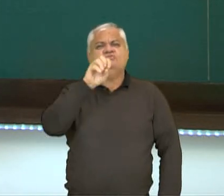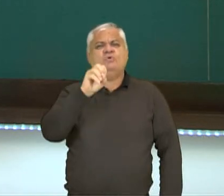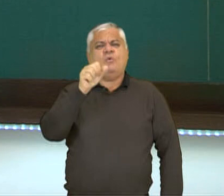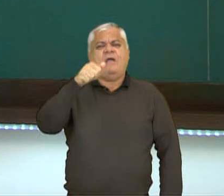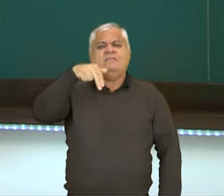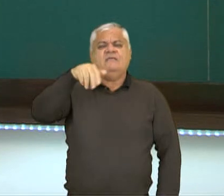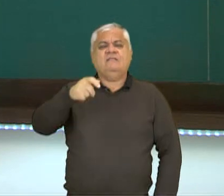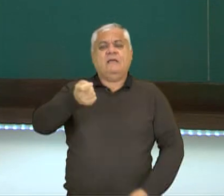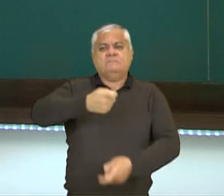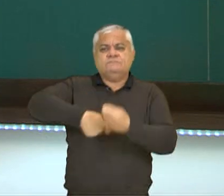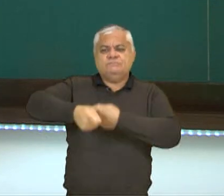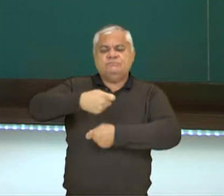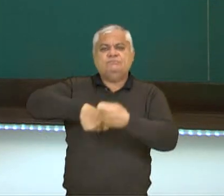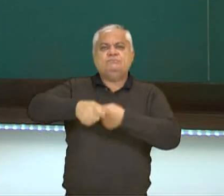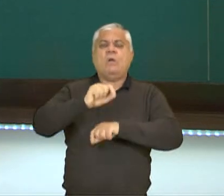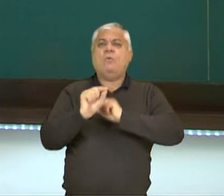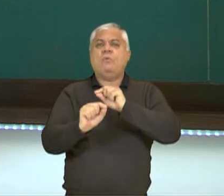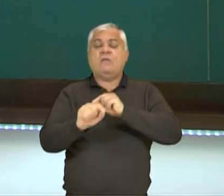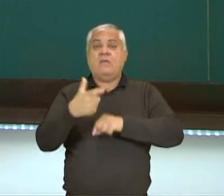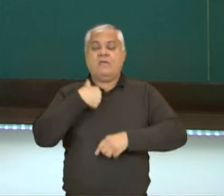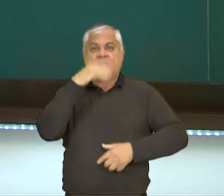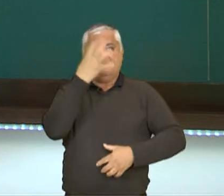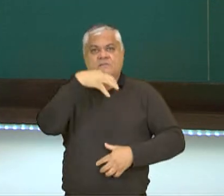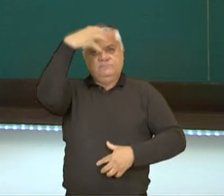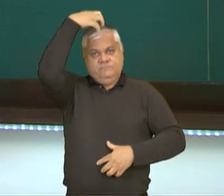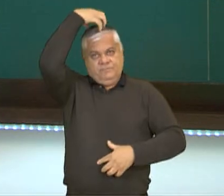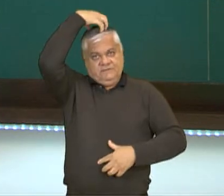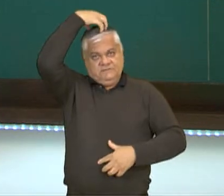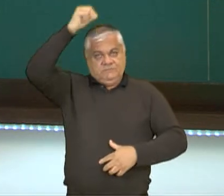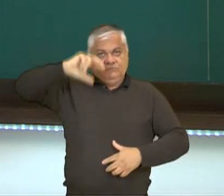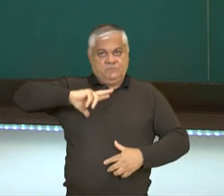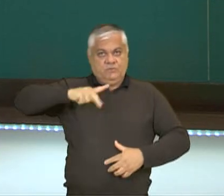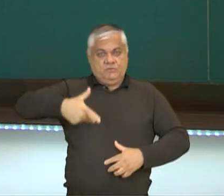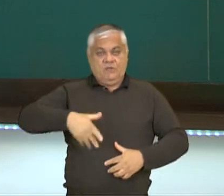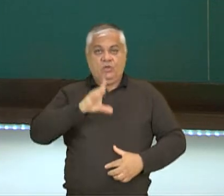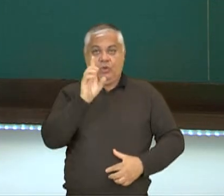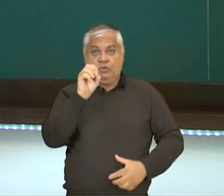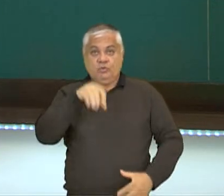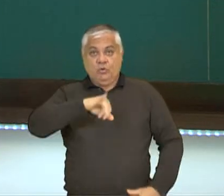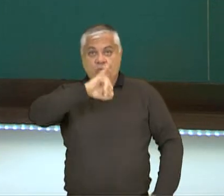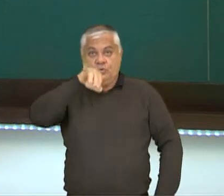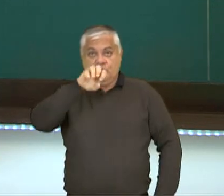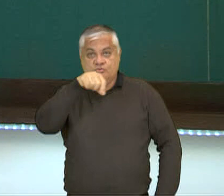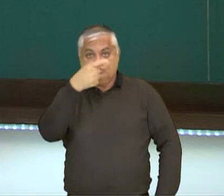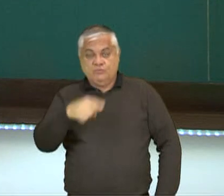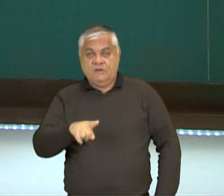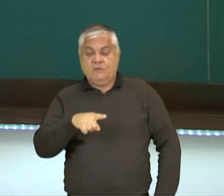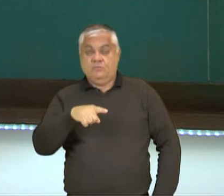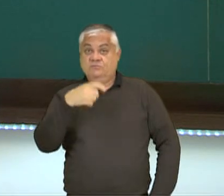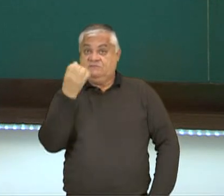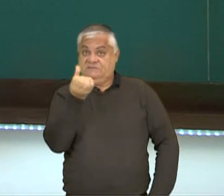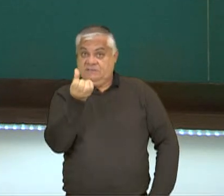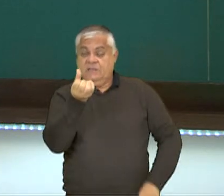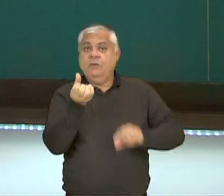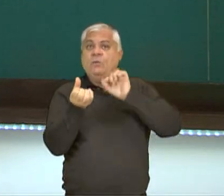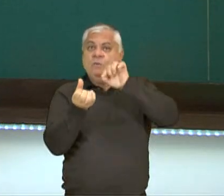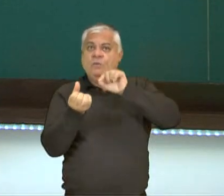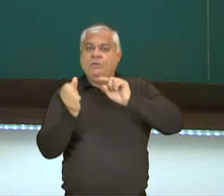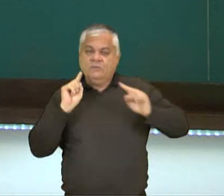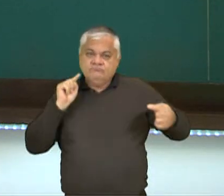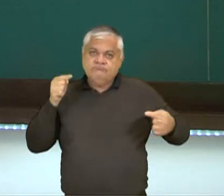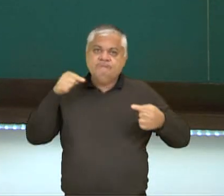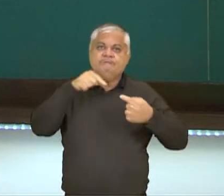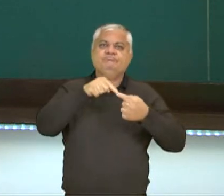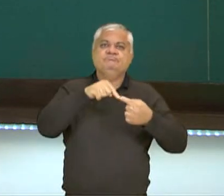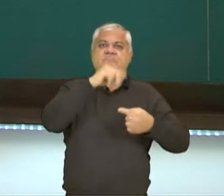a administração que o príncipe regente de Portugal, Dom João VI, vai aplicar aqui no Brasil, quando